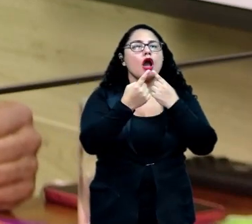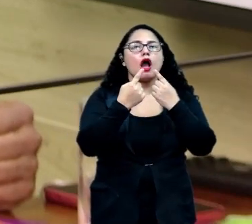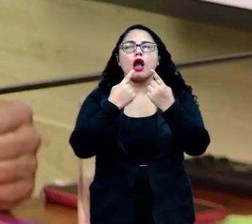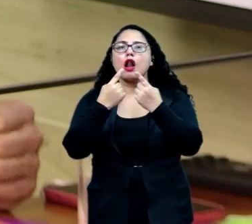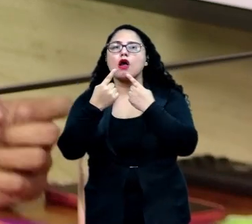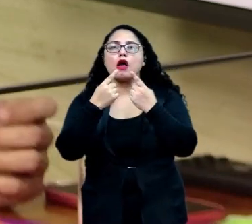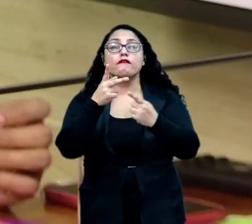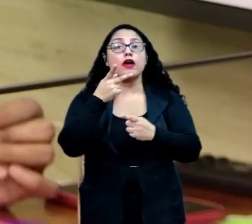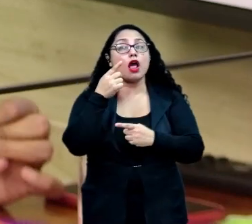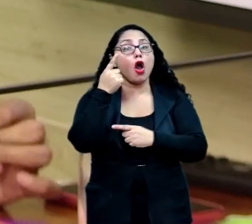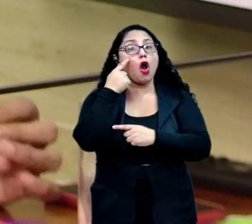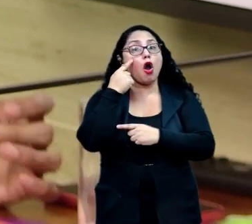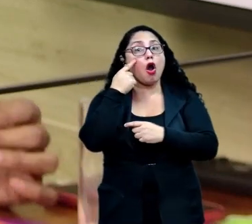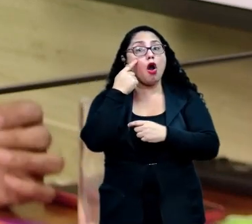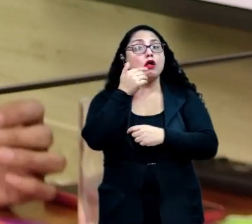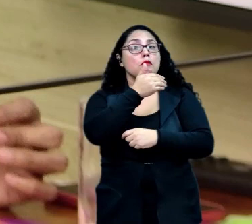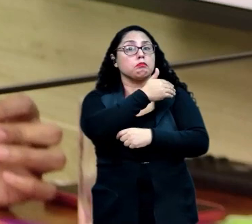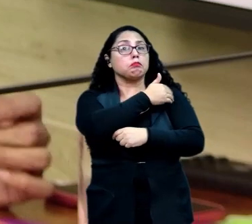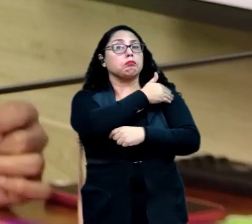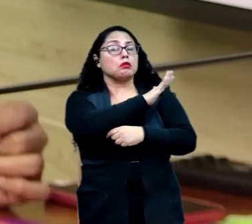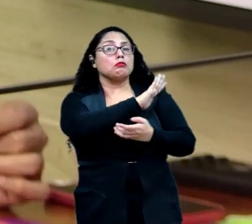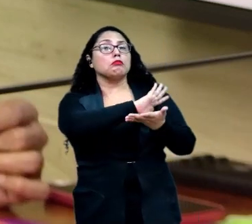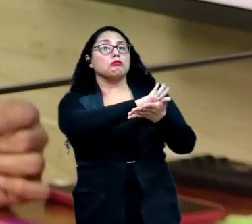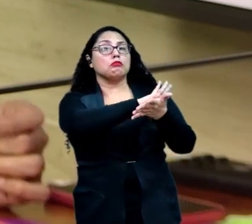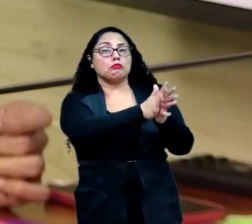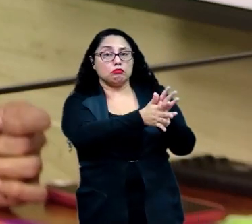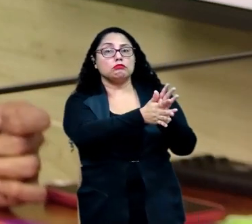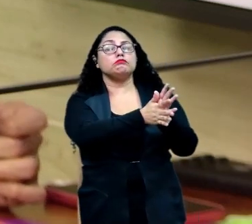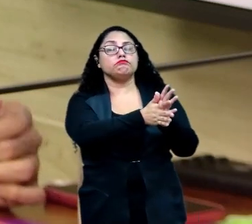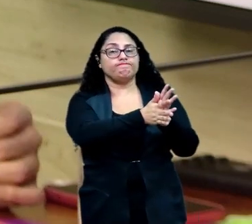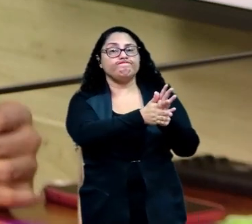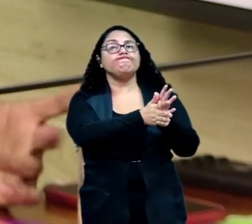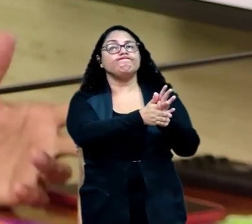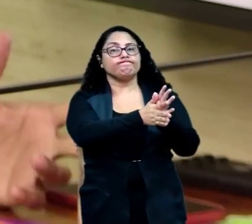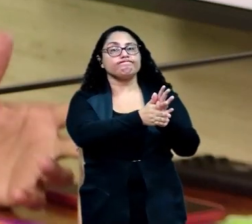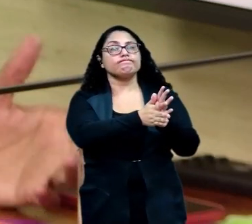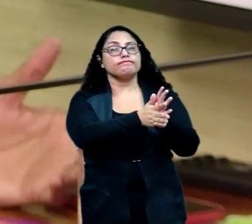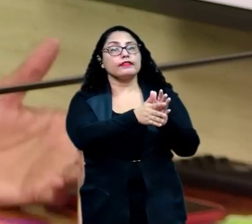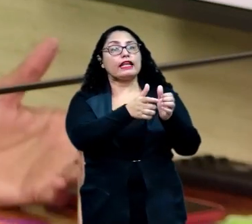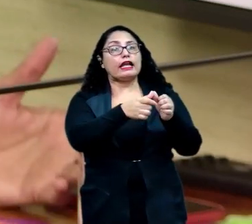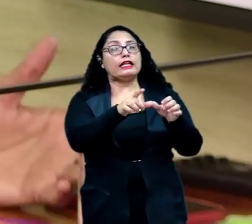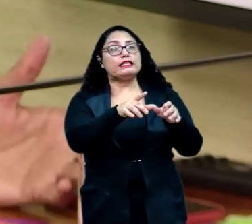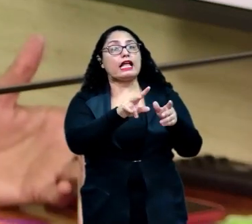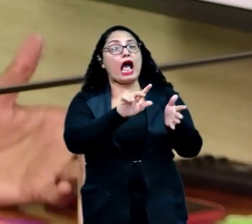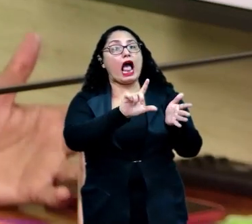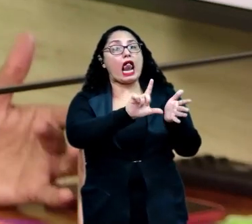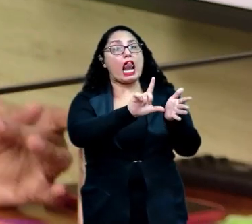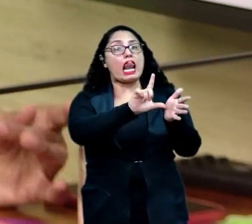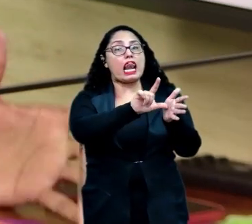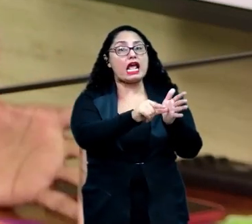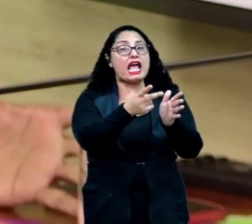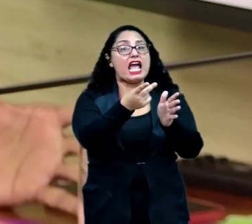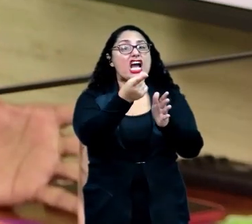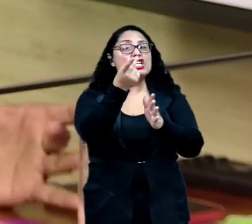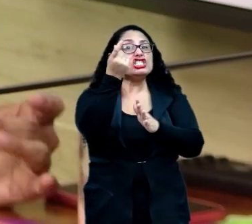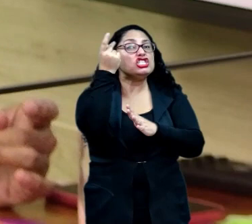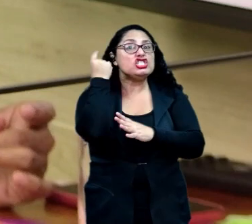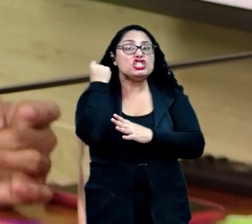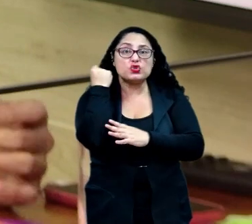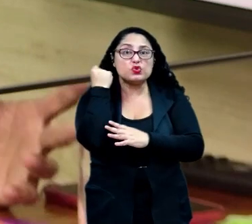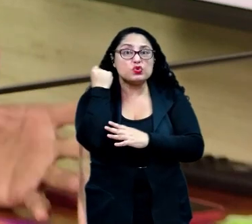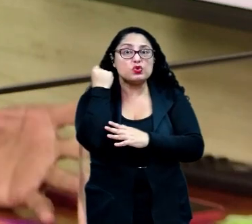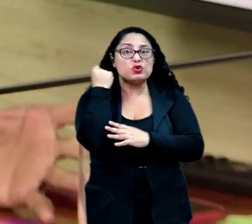de falar, olha, o preconceito, a discriminação, ela está atrasada, ela é antigo isso,